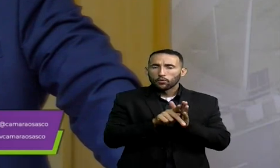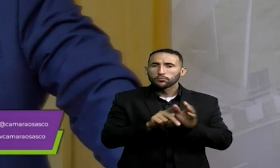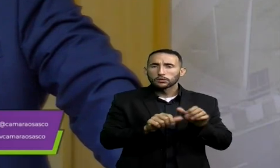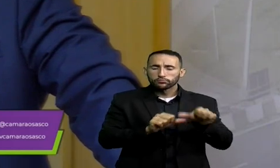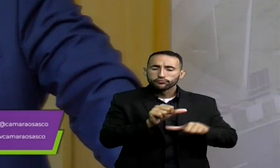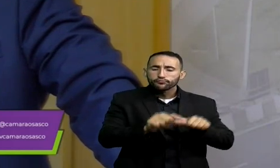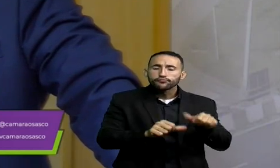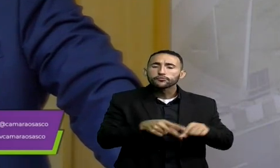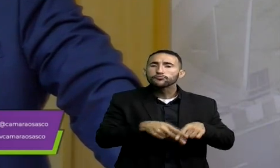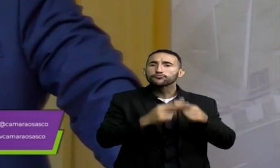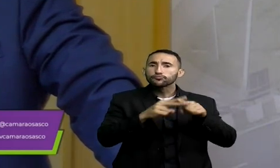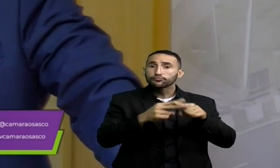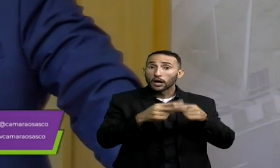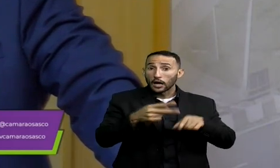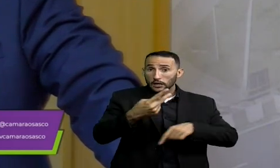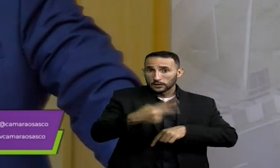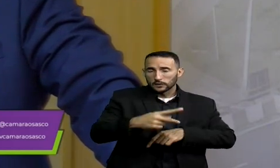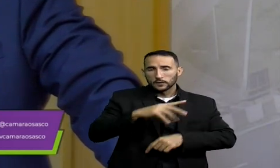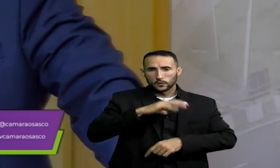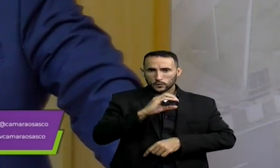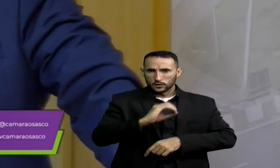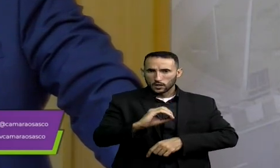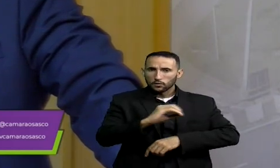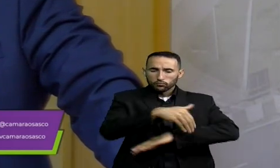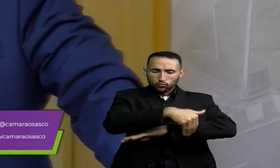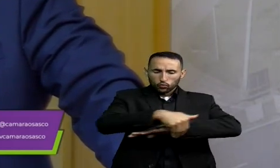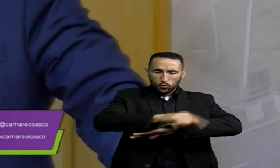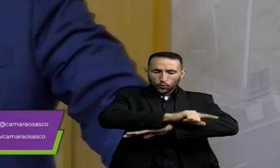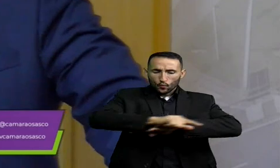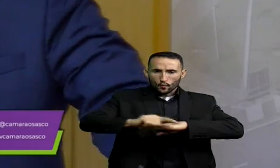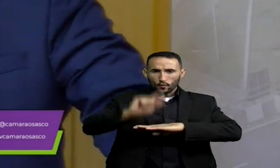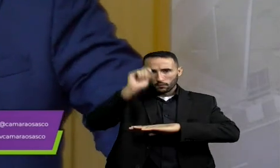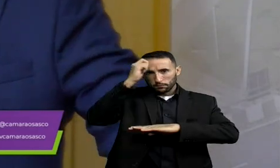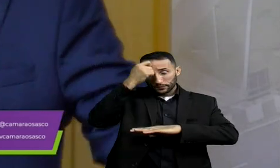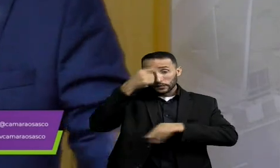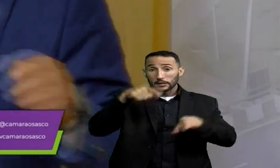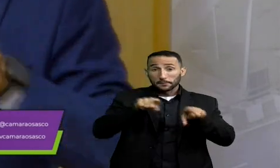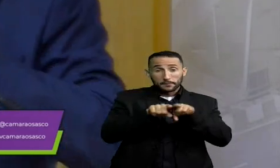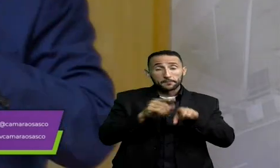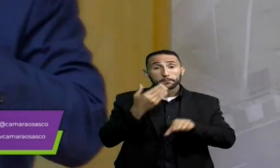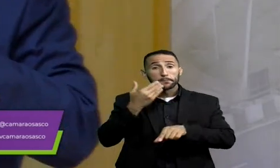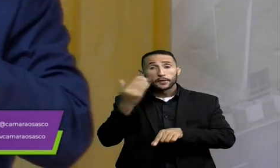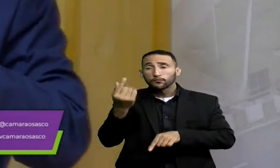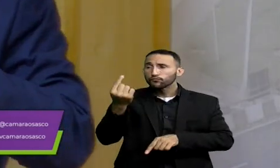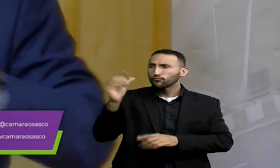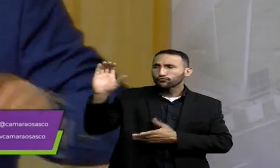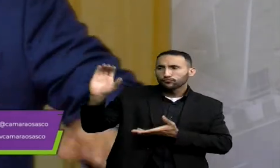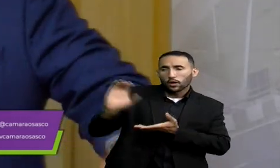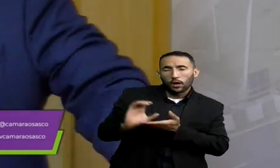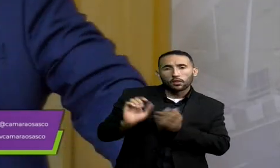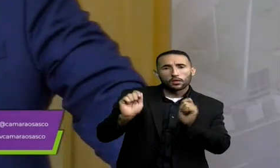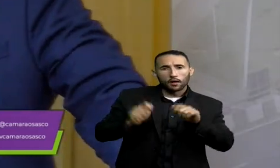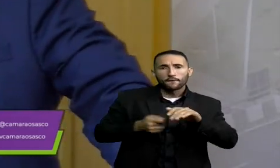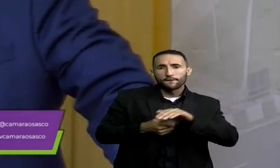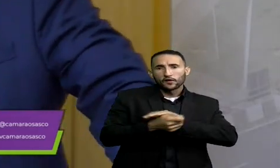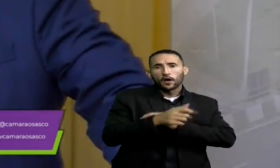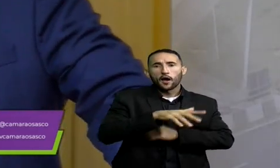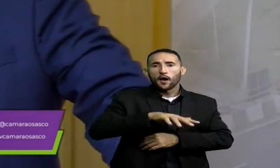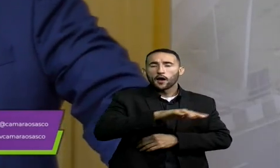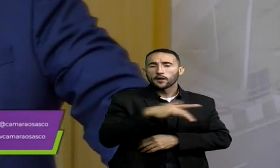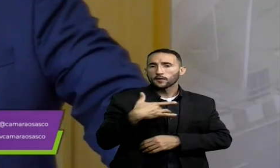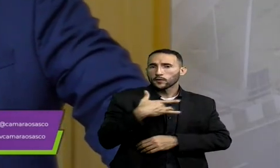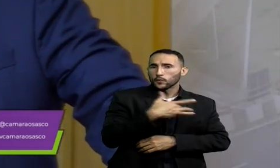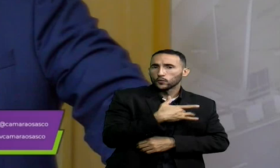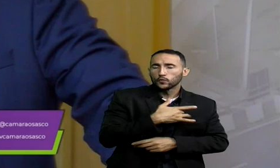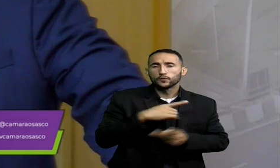cidade emendas pra área da saúde da Educação e também no